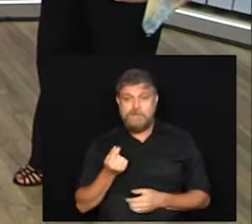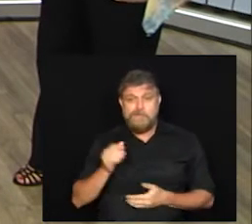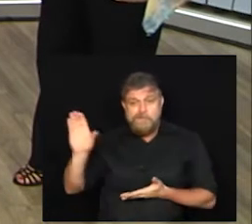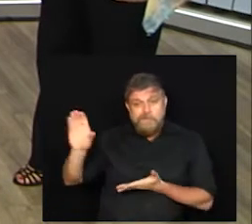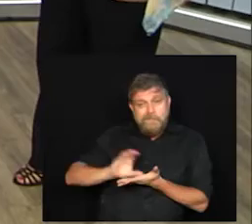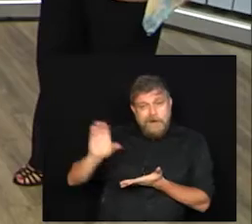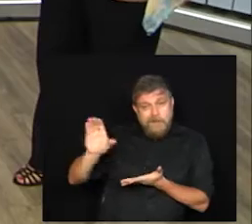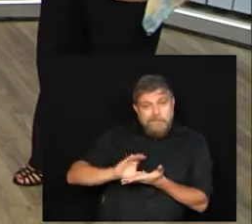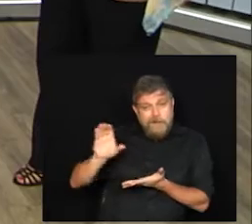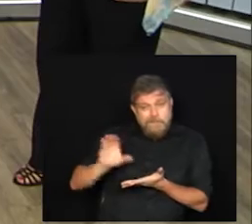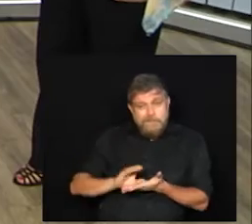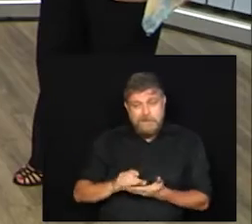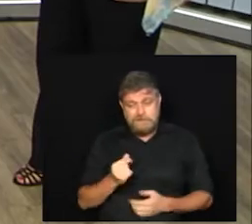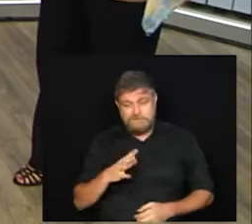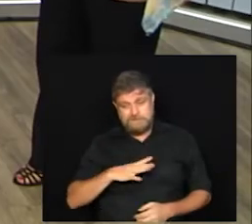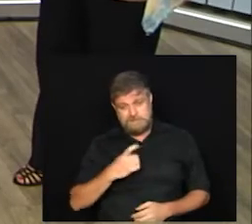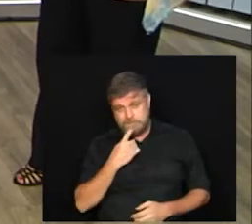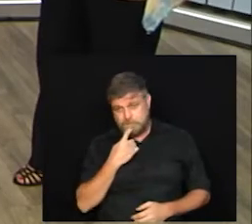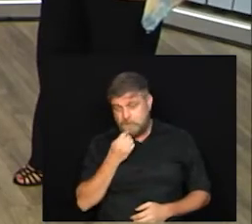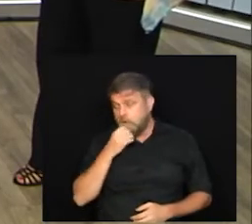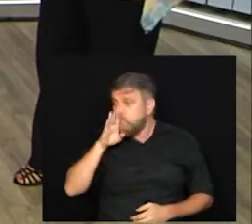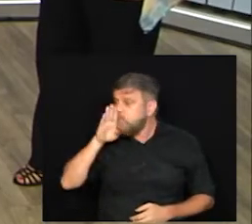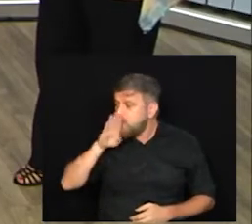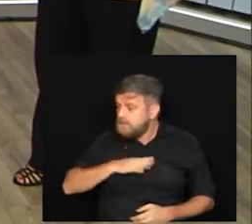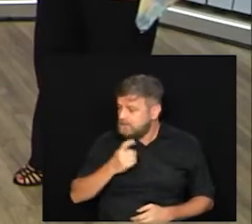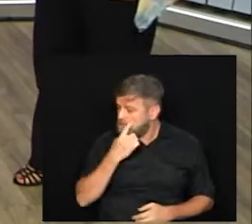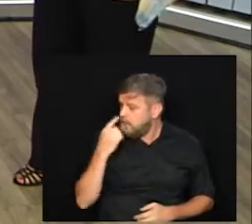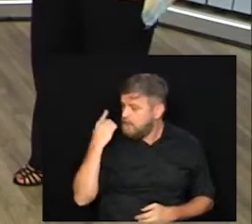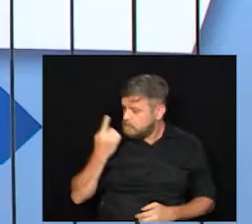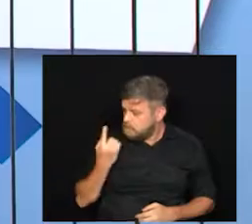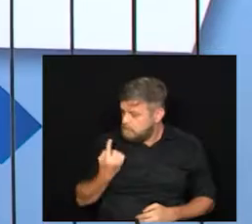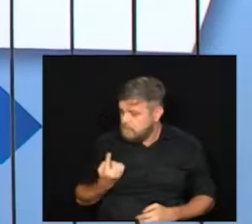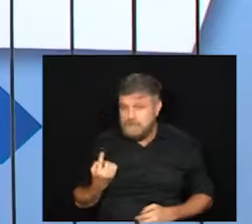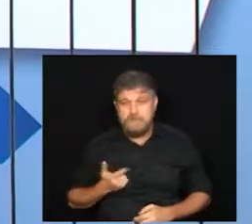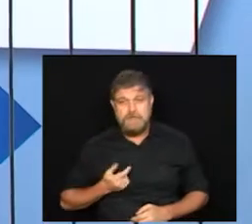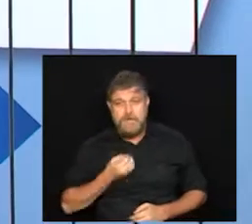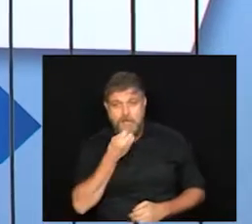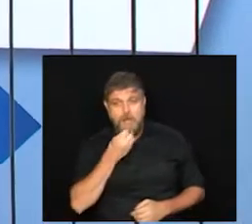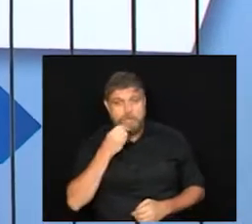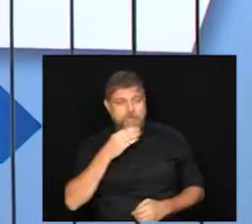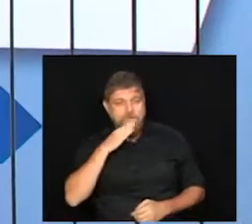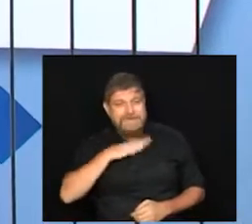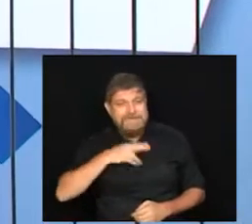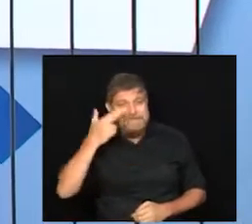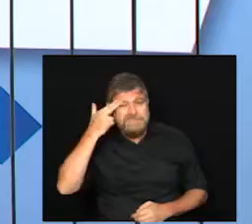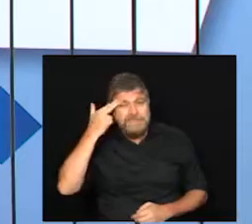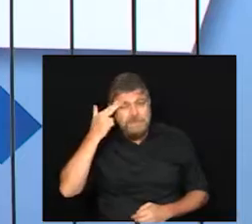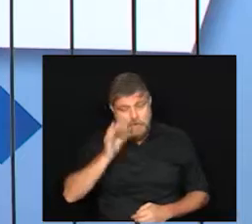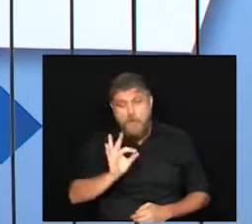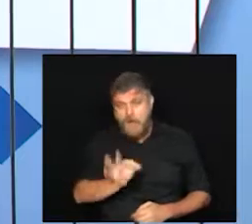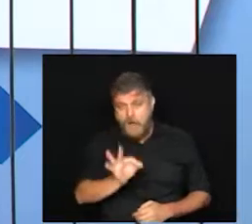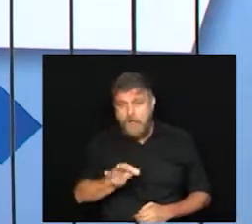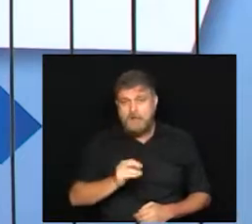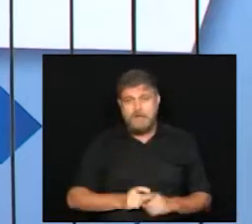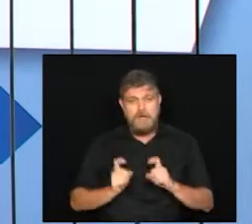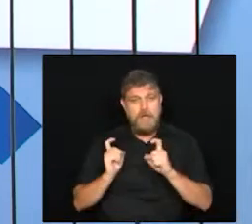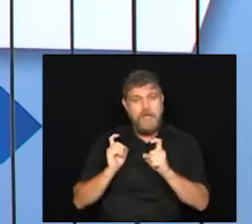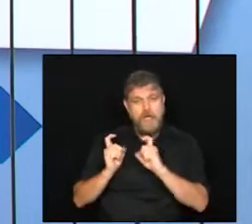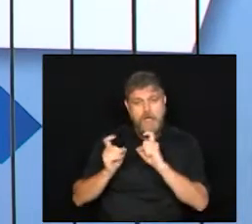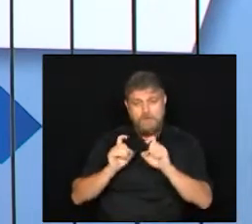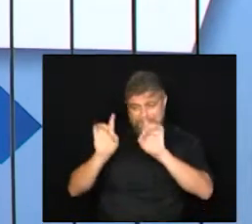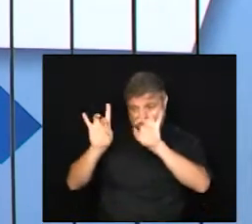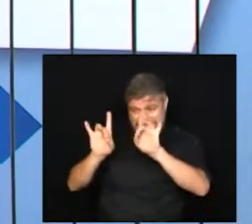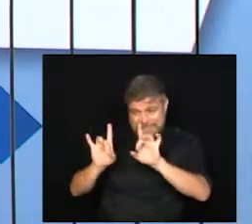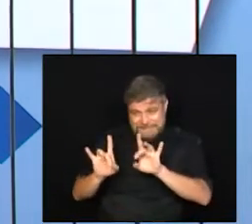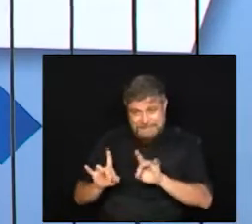nossa cidade. Seja bem-vindo e boa tarde novamente, Mirna. Boa tarde, Gabriel, boa tarde a você aí de casa. Justamente isso, olha, na reunião